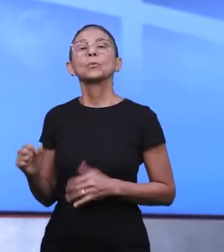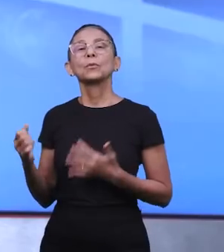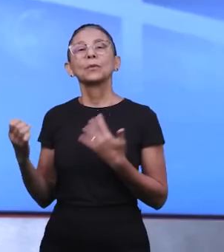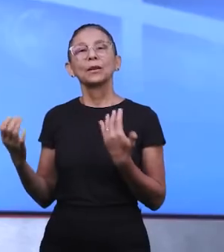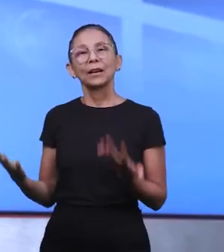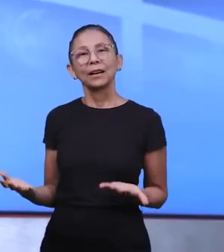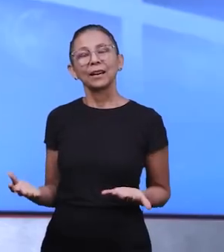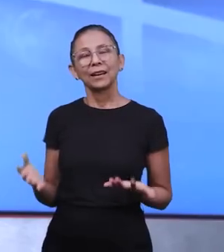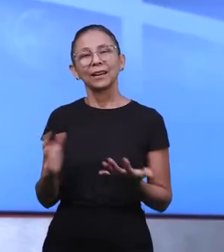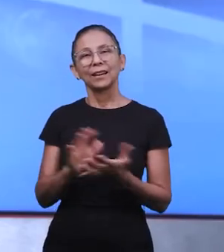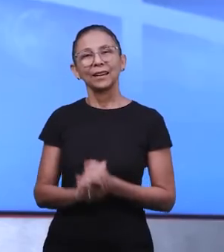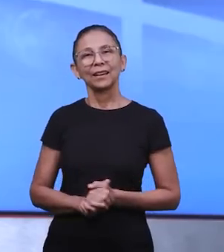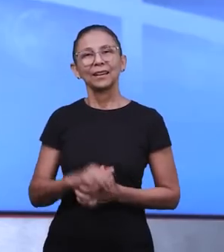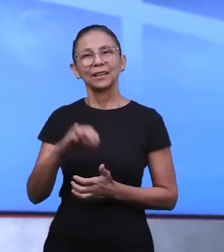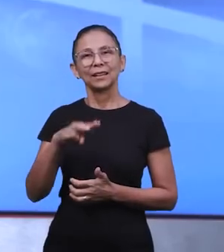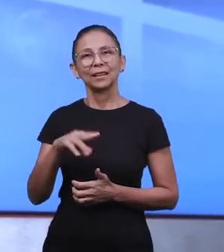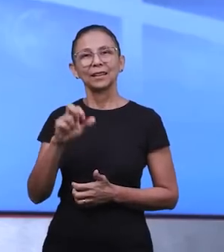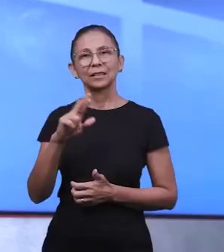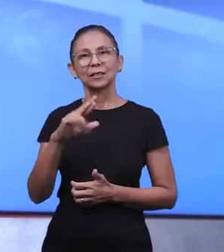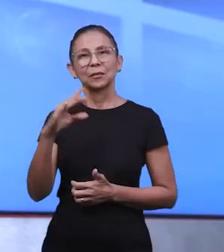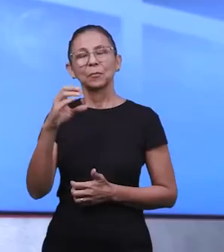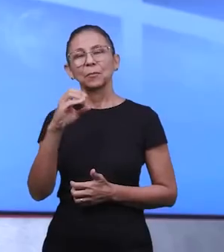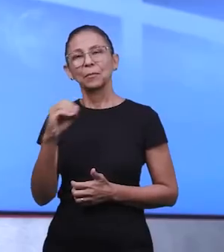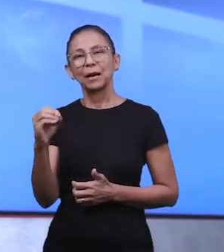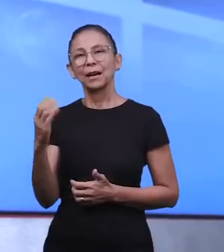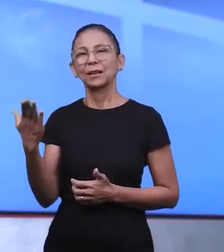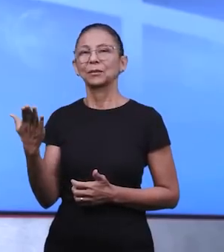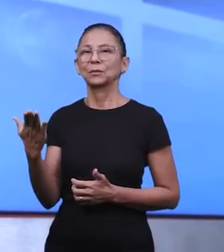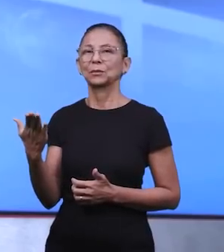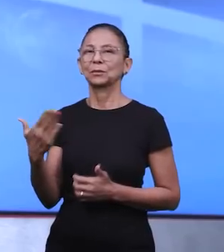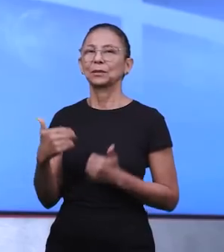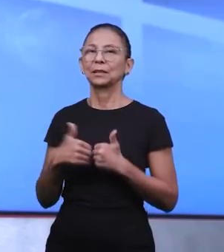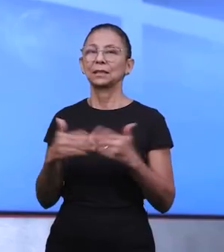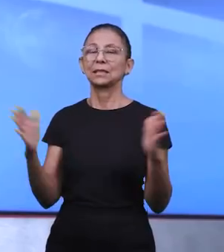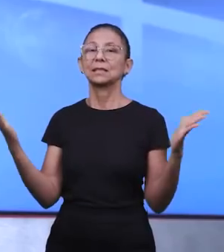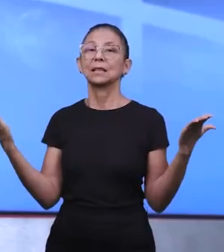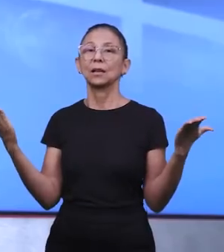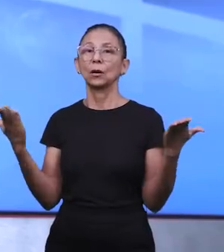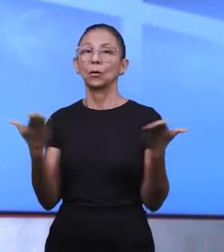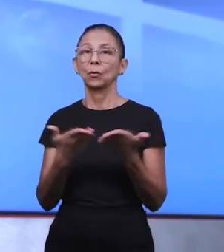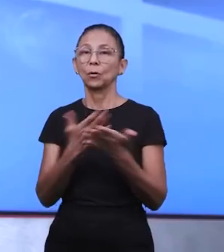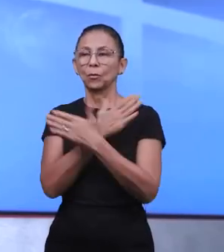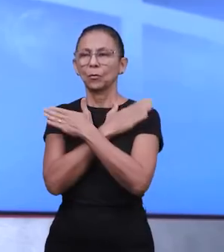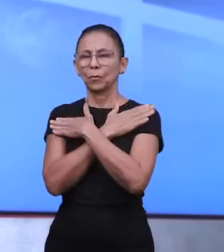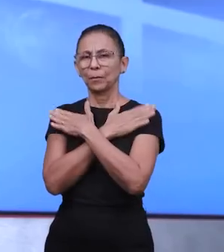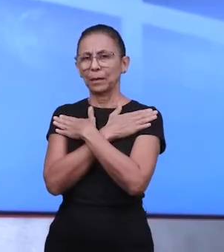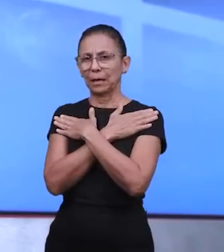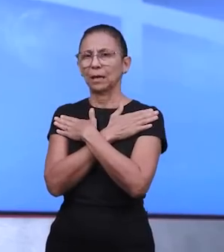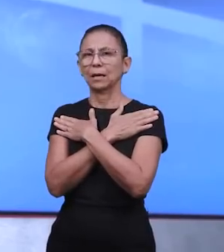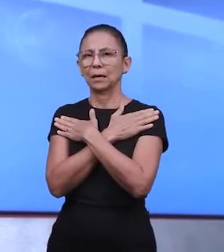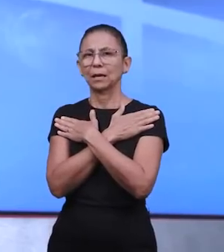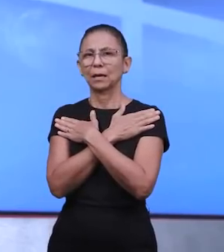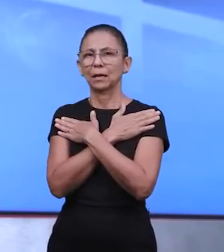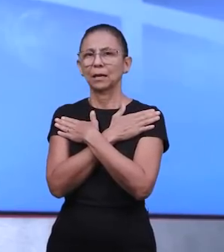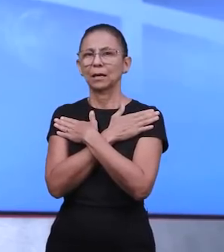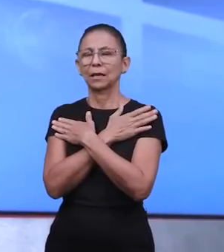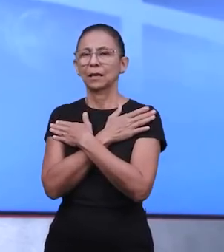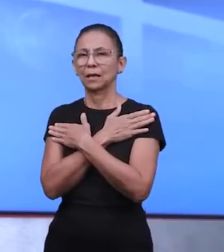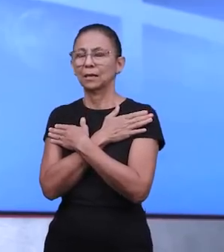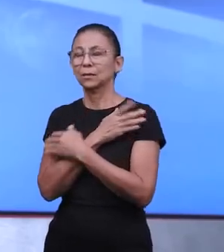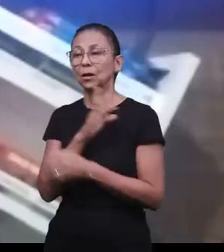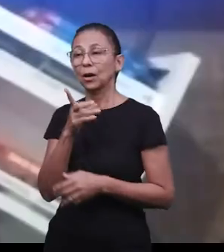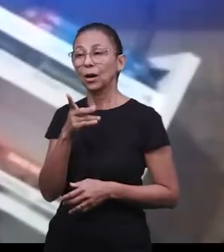Lacerda. Marco Lacerda está estreando hoje e eu quero deixar um abraço aos irmãos aí do sul fluminense, que Deus abençoe. Traz pra gente informações aqui do